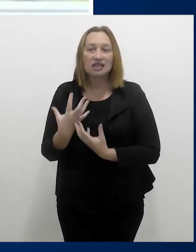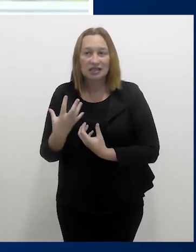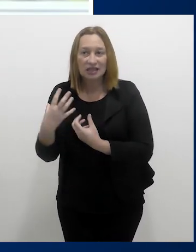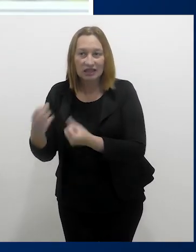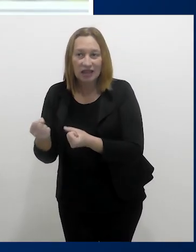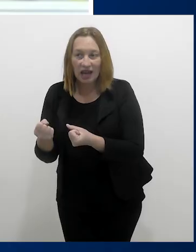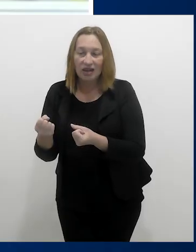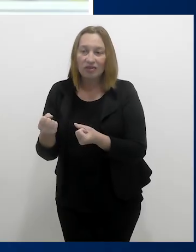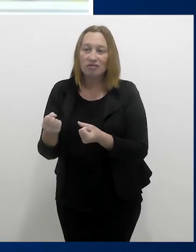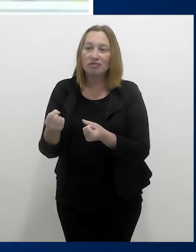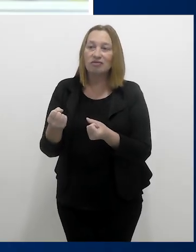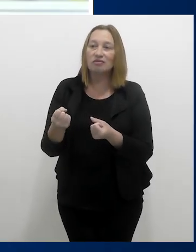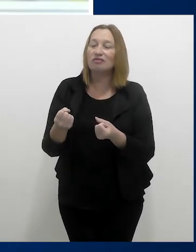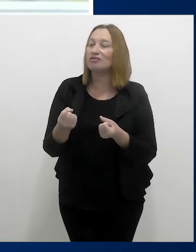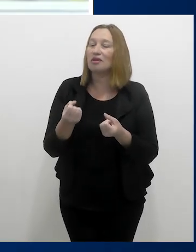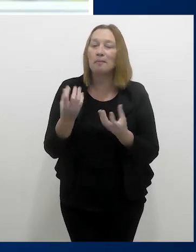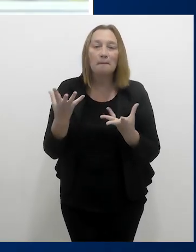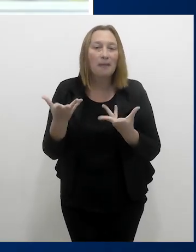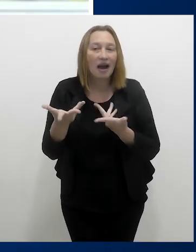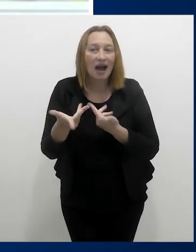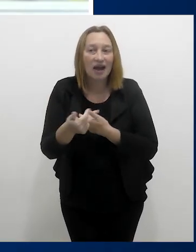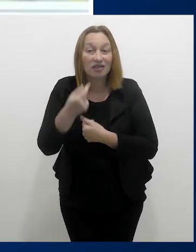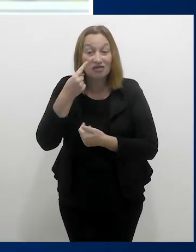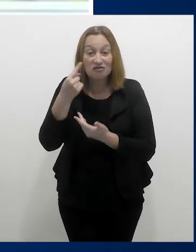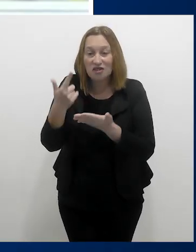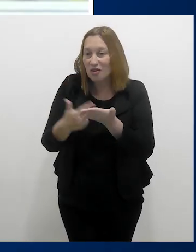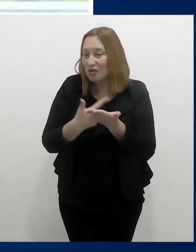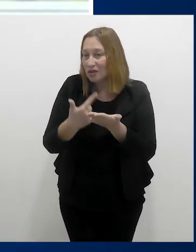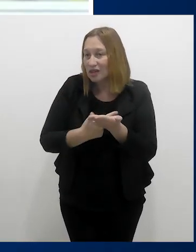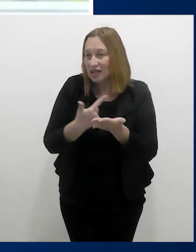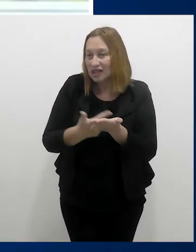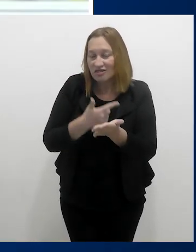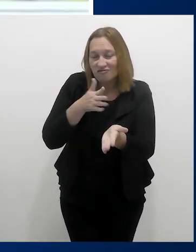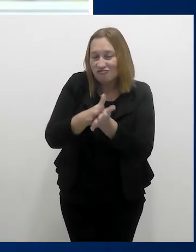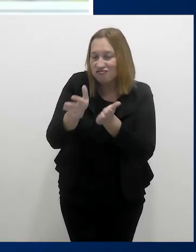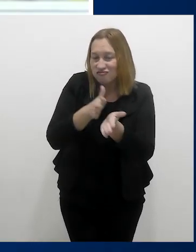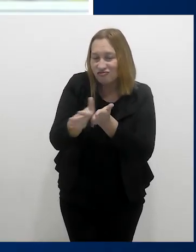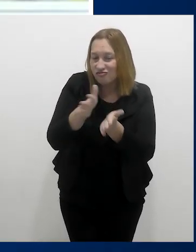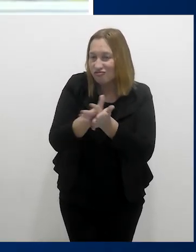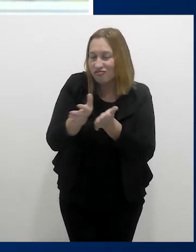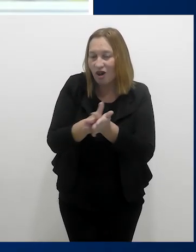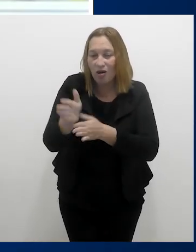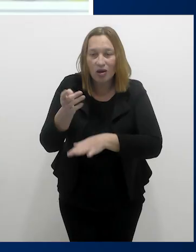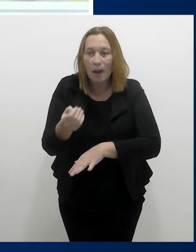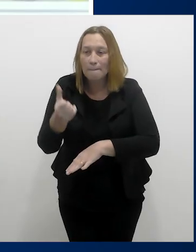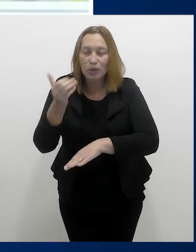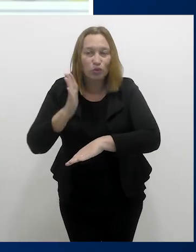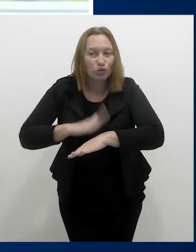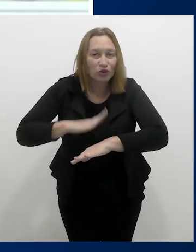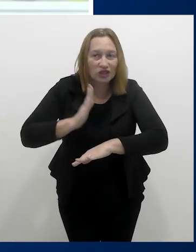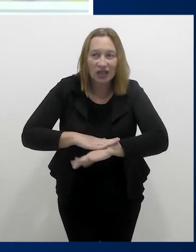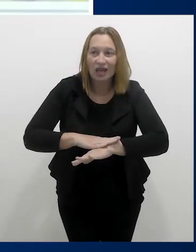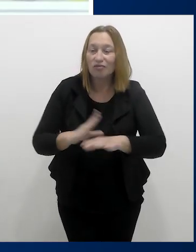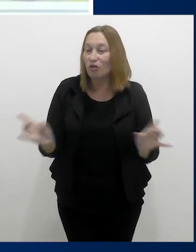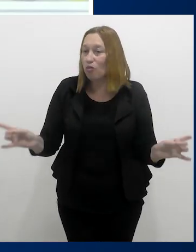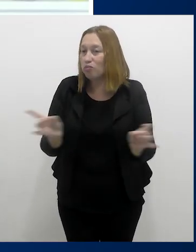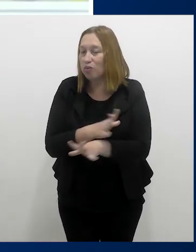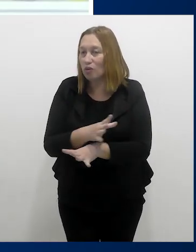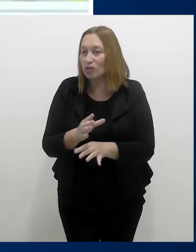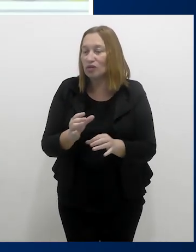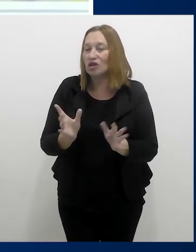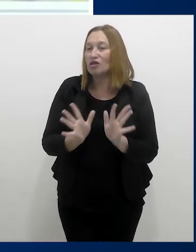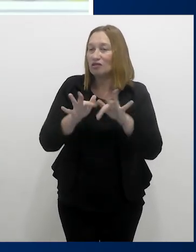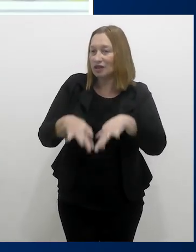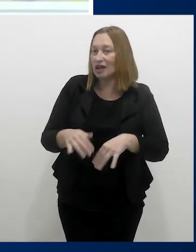essa ideia e foi assim uma delícia ver meu livro assim editado em pouco tempo, quer dizer, ele ficou